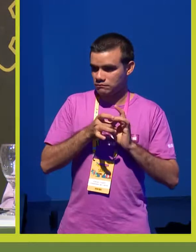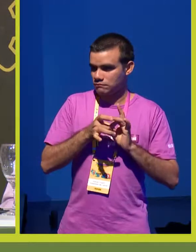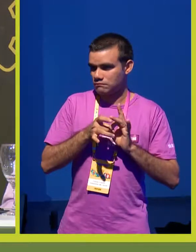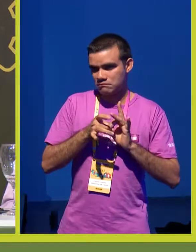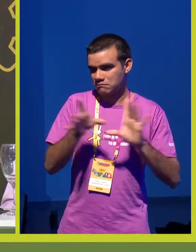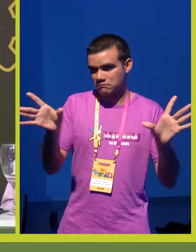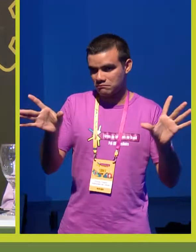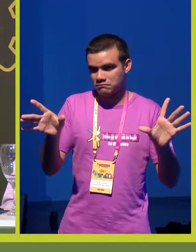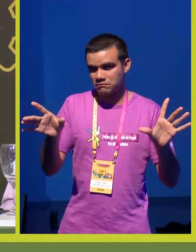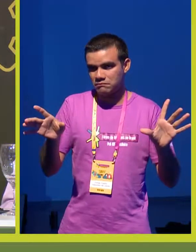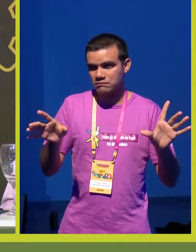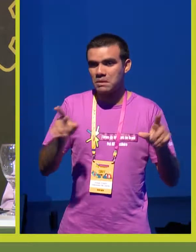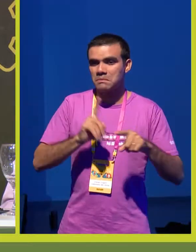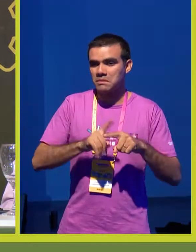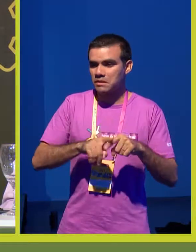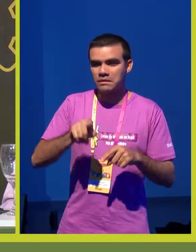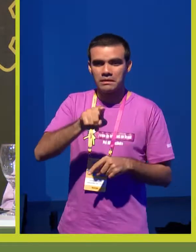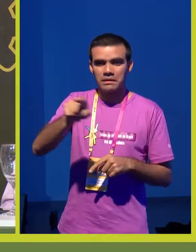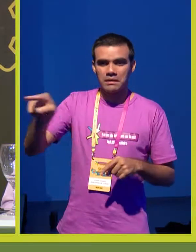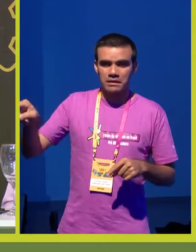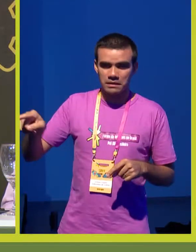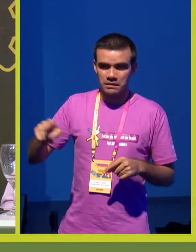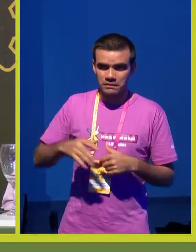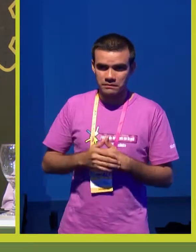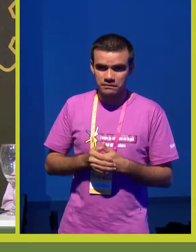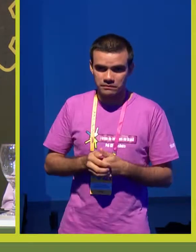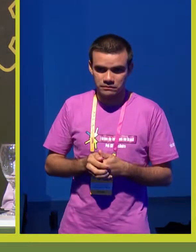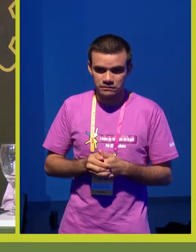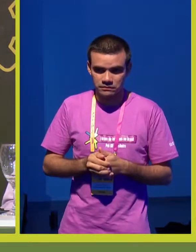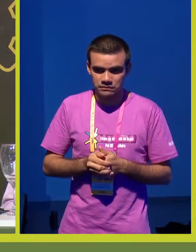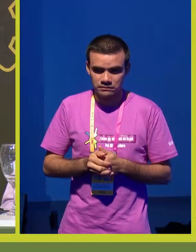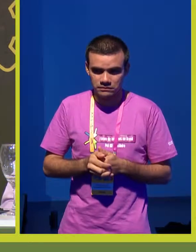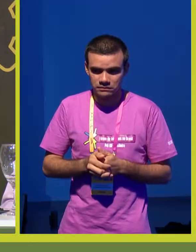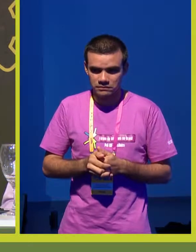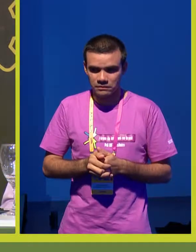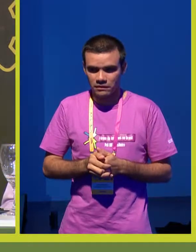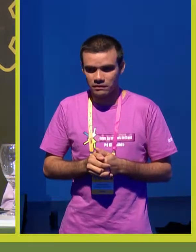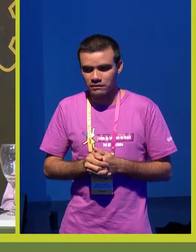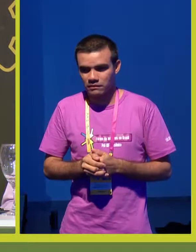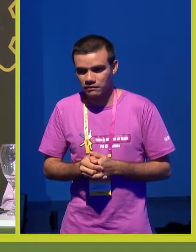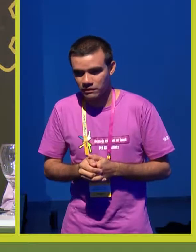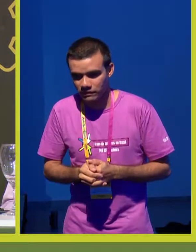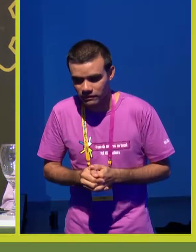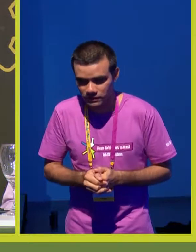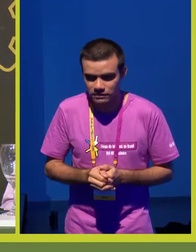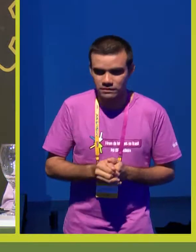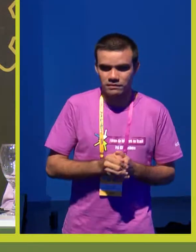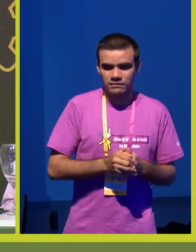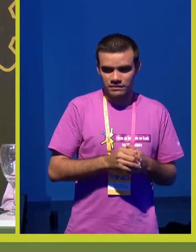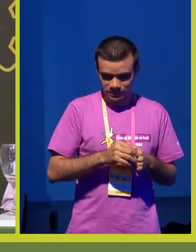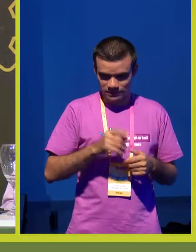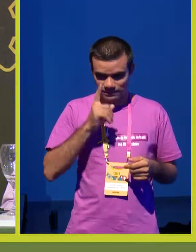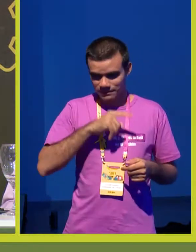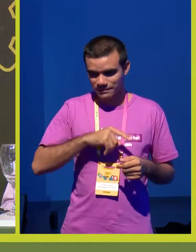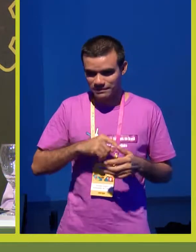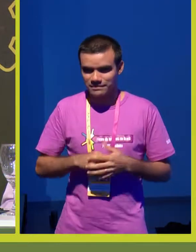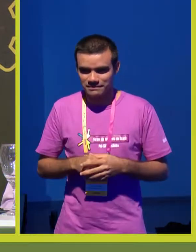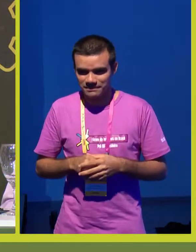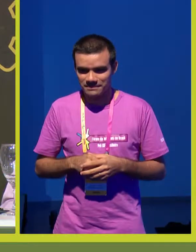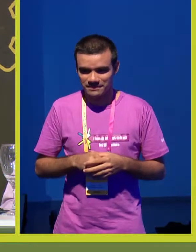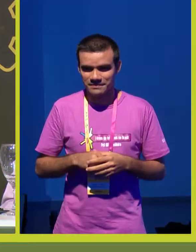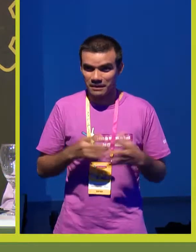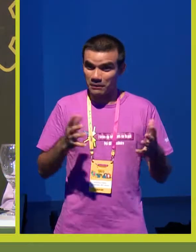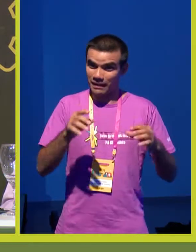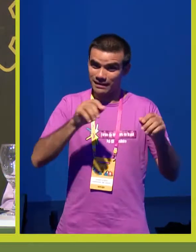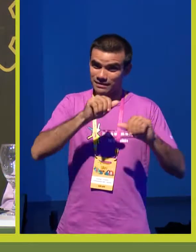por conta desse tipo de pedido, enfim, de colaboração. Então, também se coloca em questão a